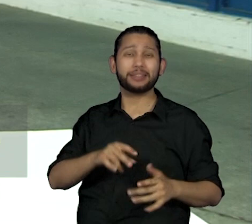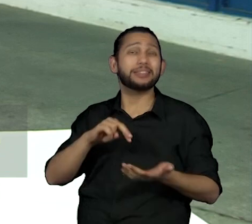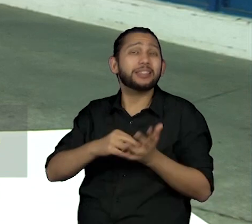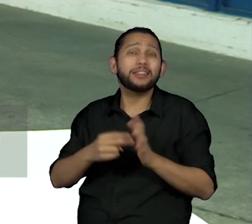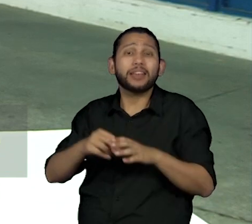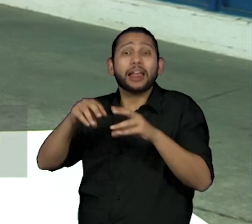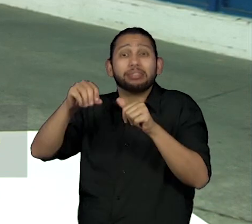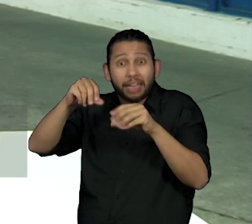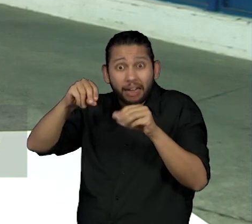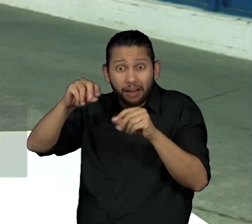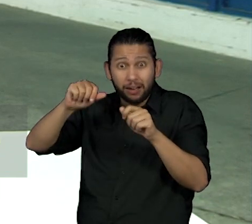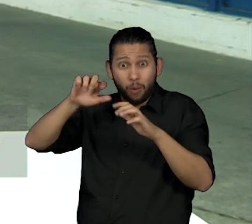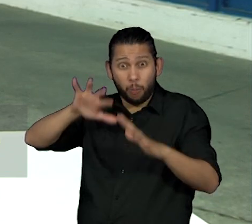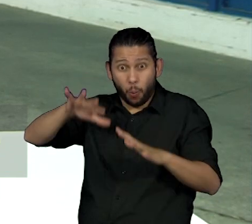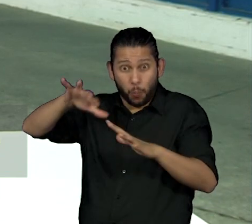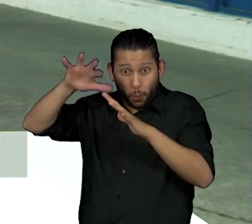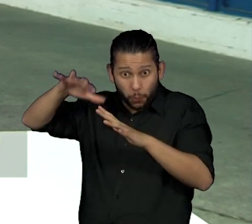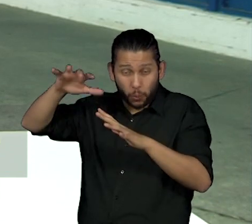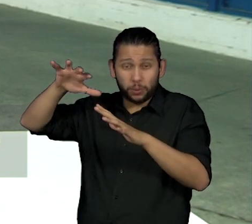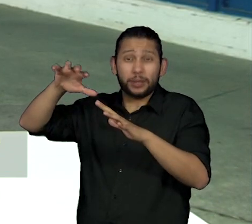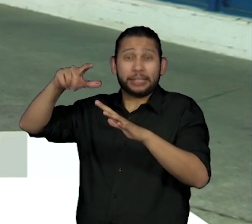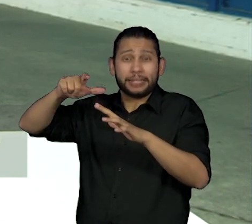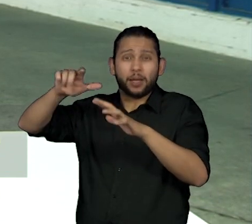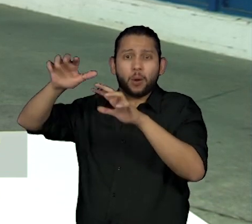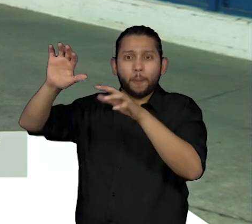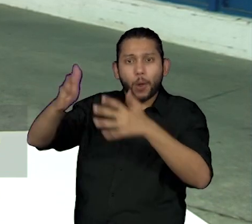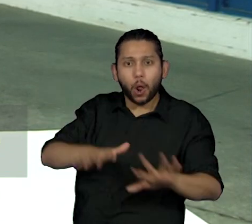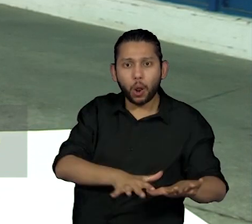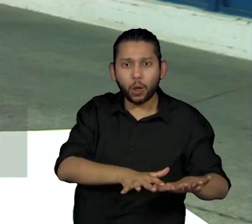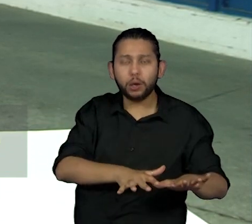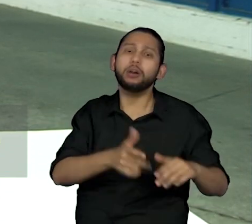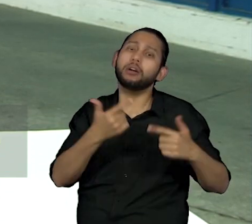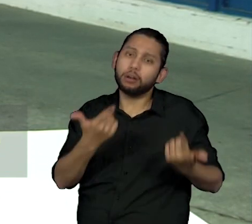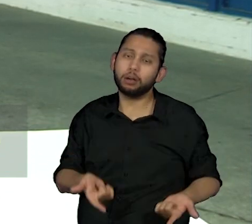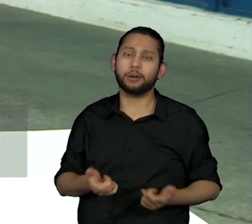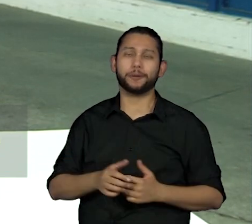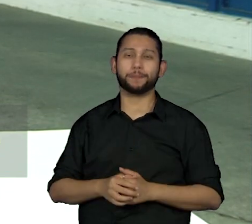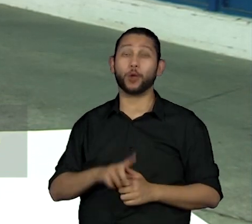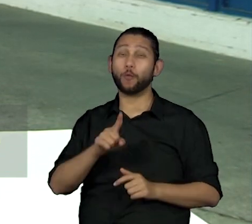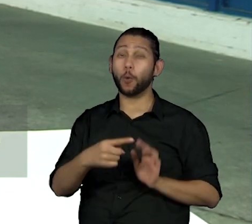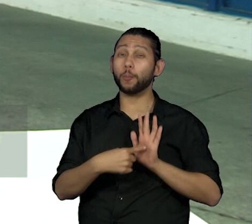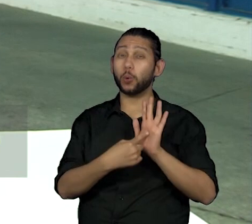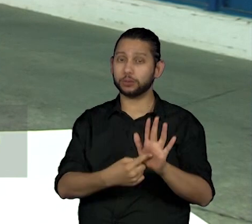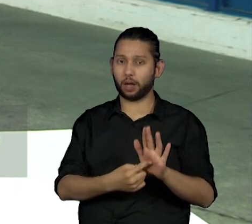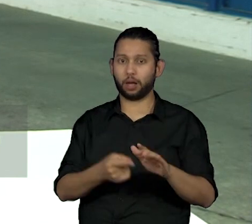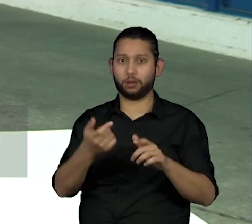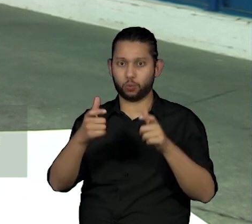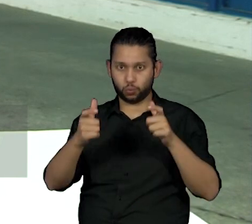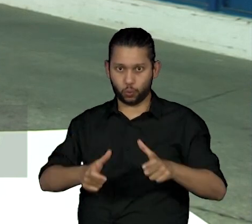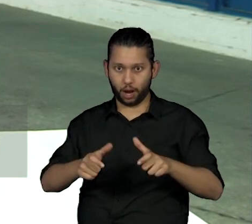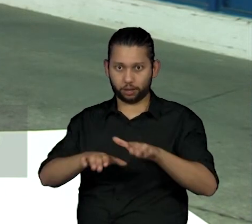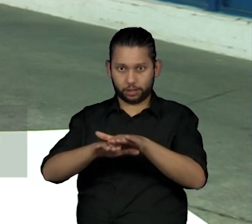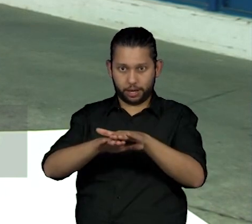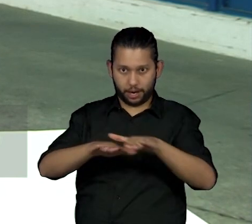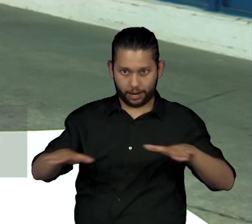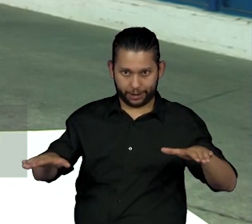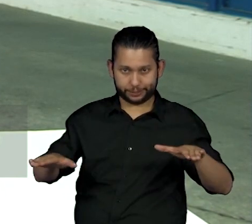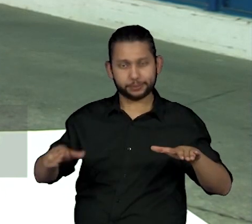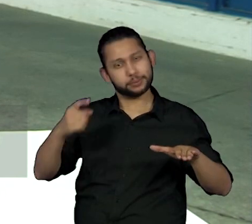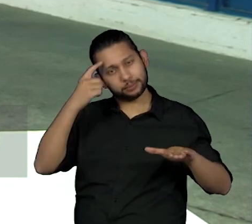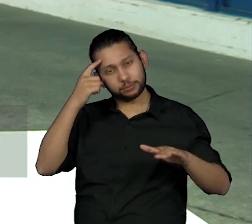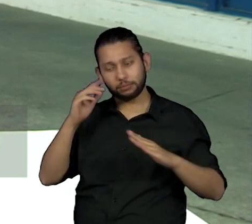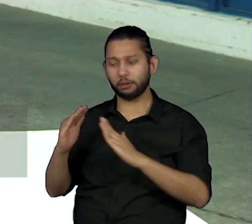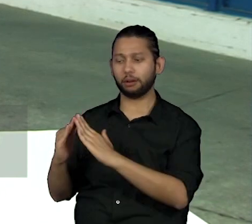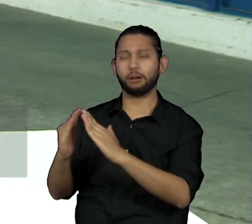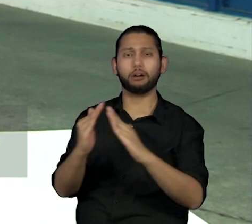que escorre aí pelo morro ou pelo barranco. Então, eu vou simular duas áreas. Então, imagine que as pessoas moram